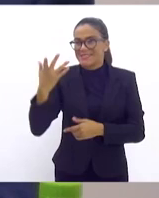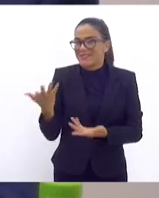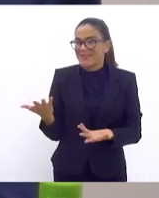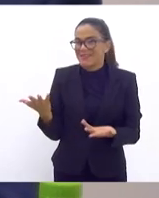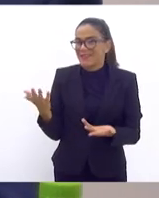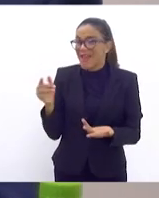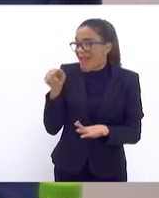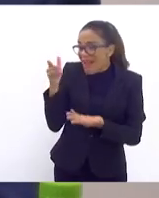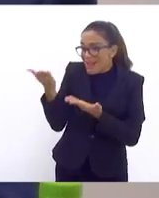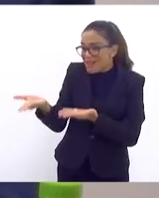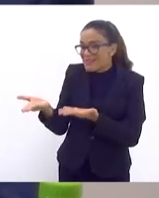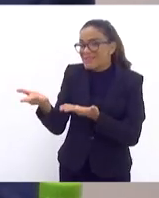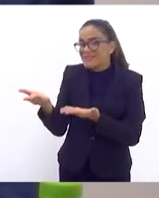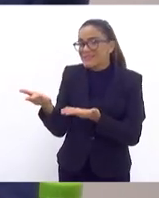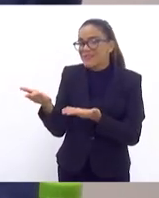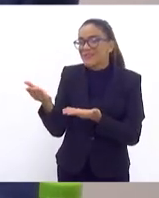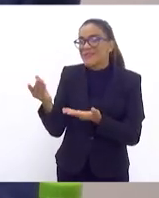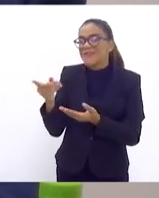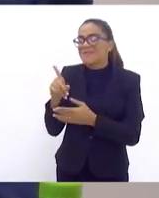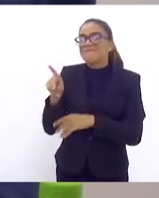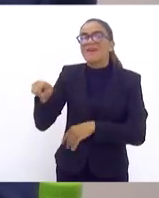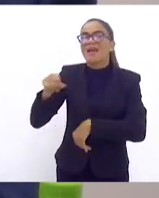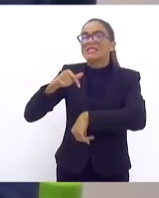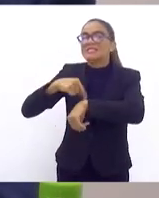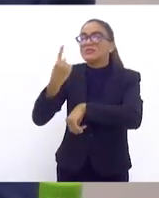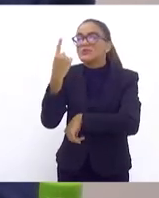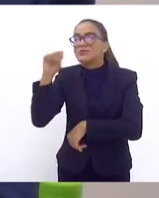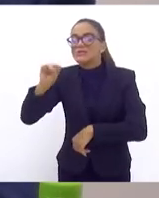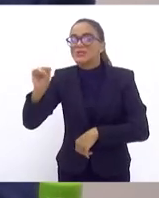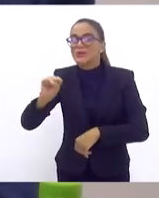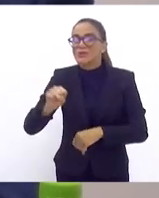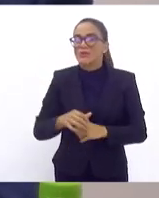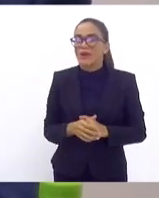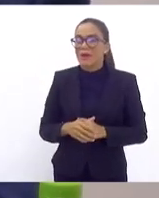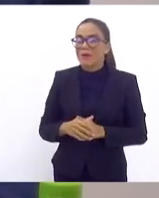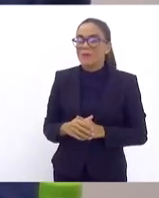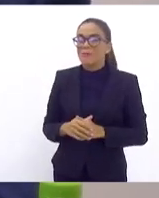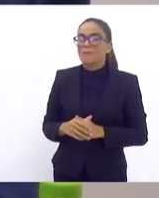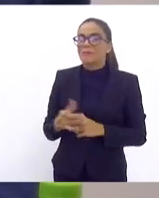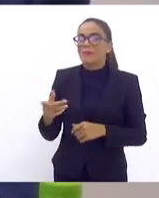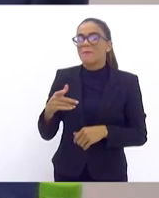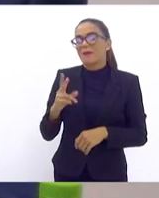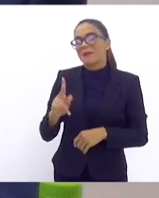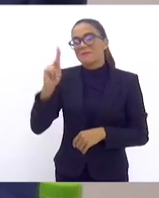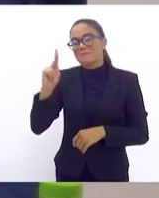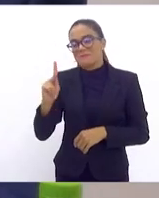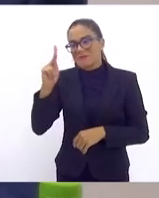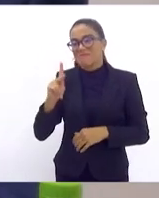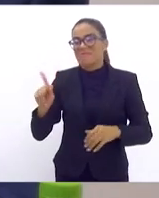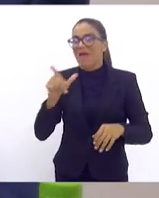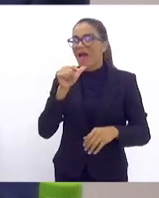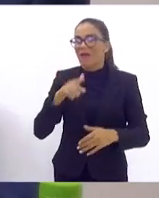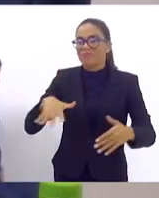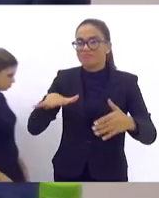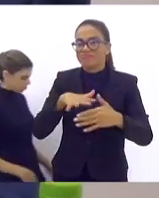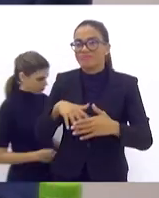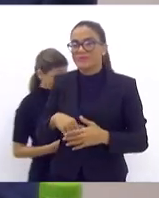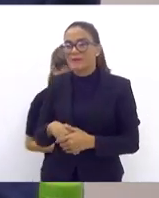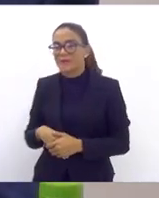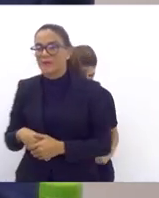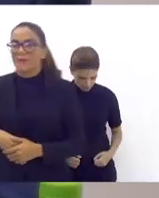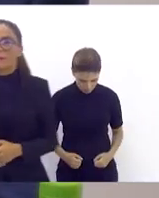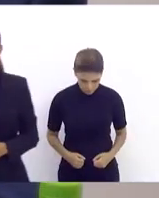é o que deve ser vazado por segundo pela Petrobras, pela operação toda na Baía de Guanabara. Não